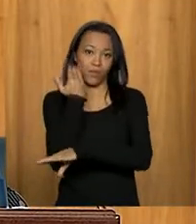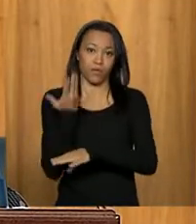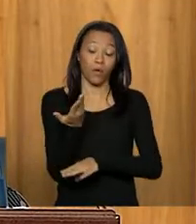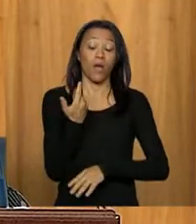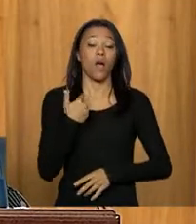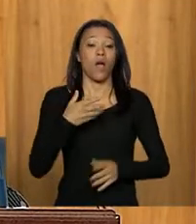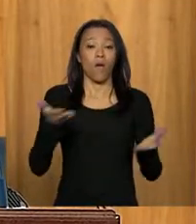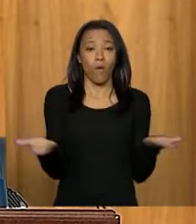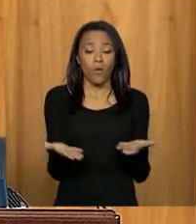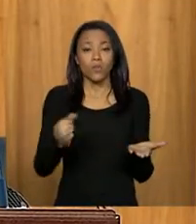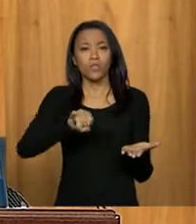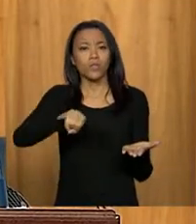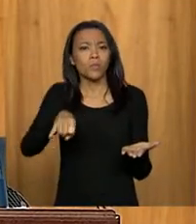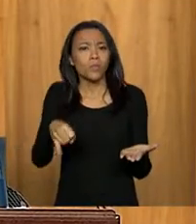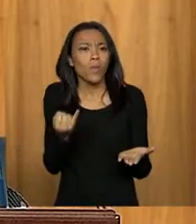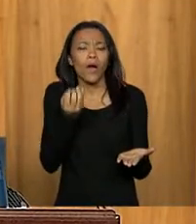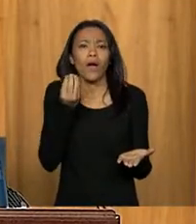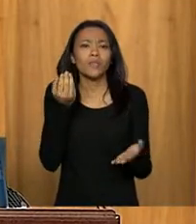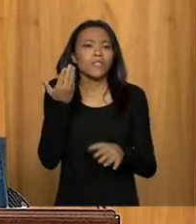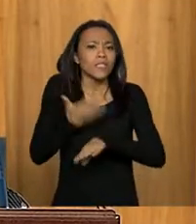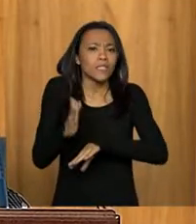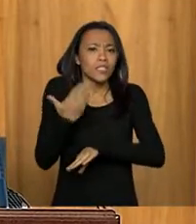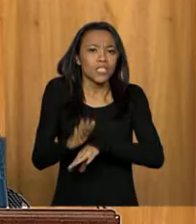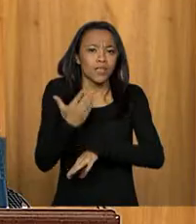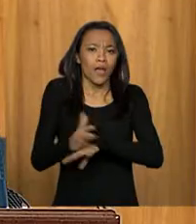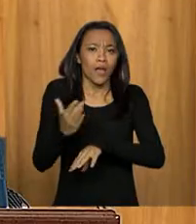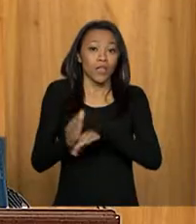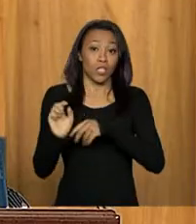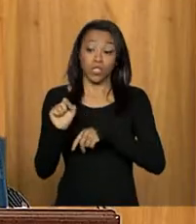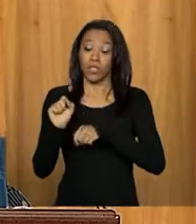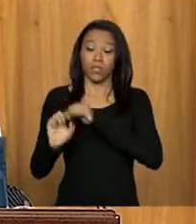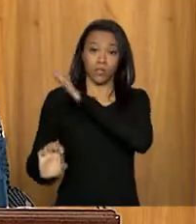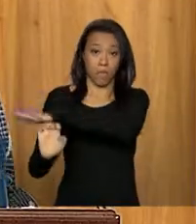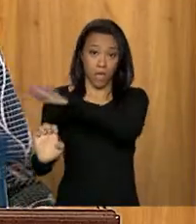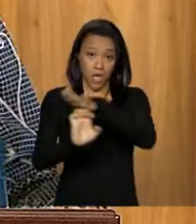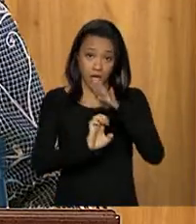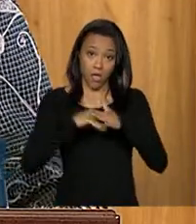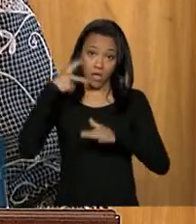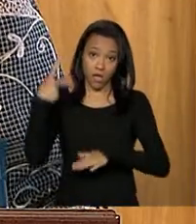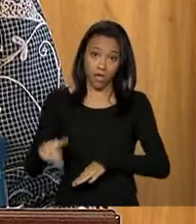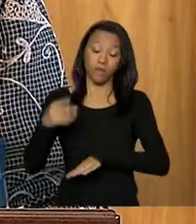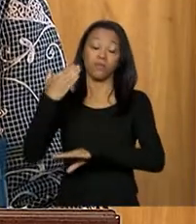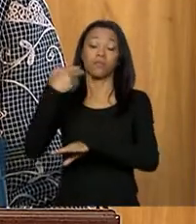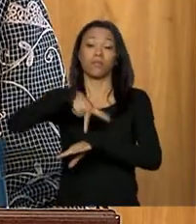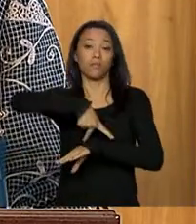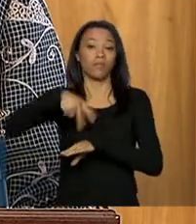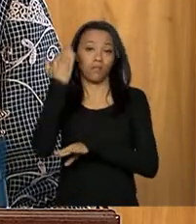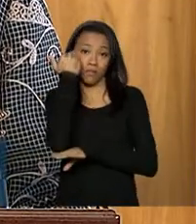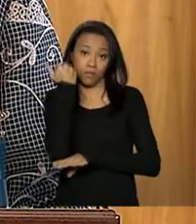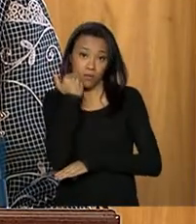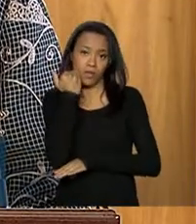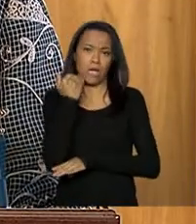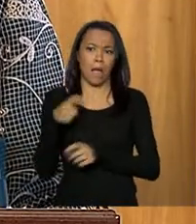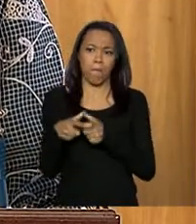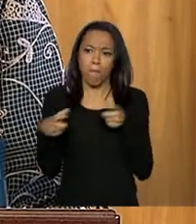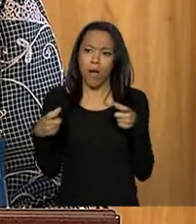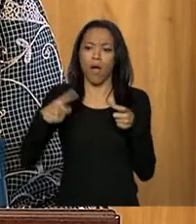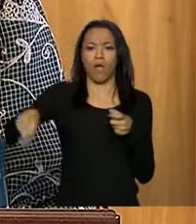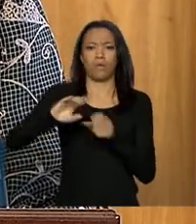oportunidades de estágio oferecidas por empresas coreanas, a maioria delas com